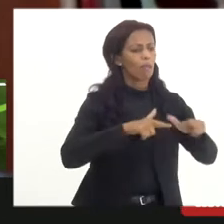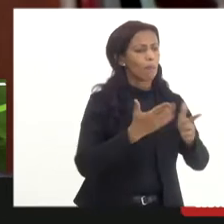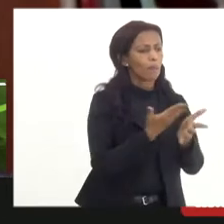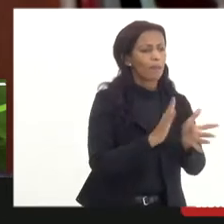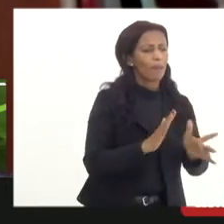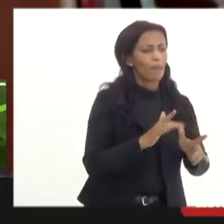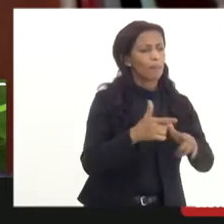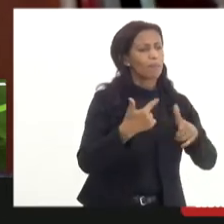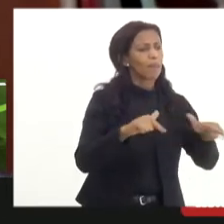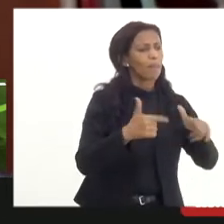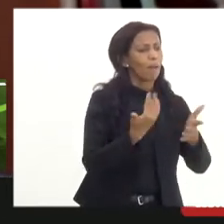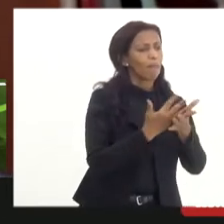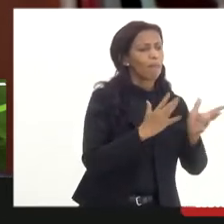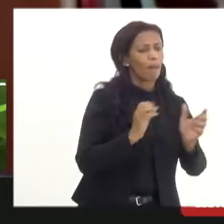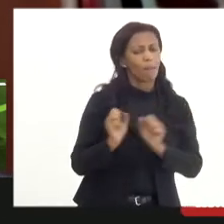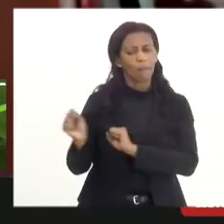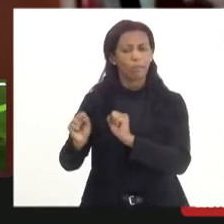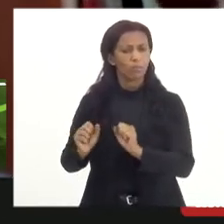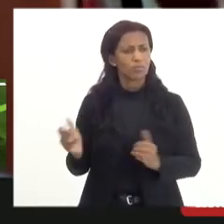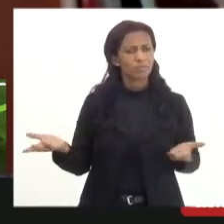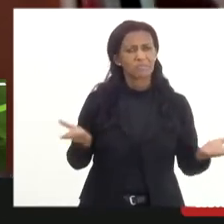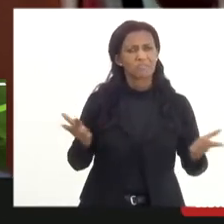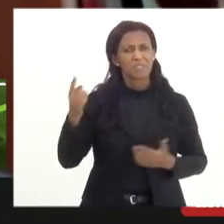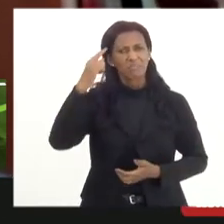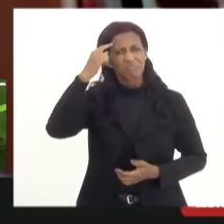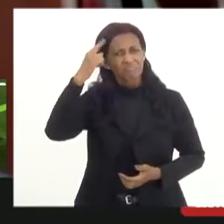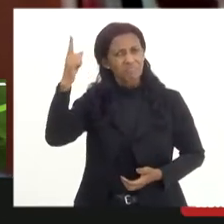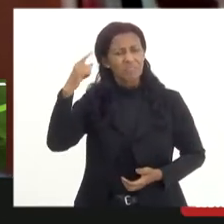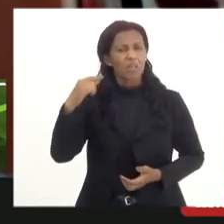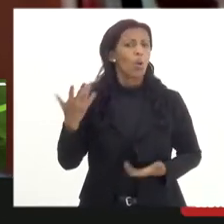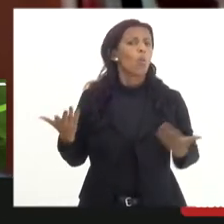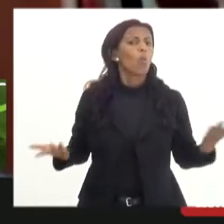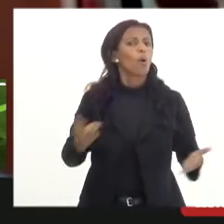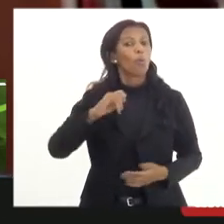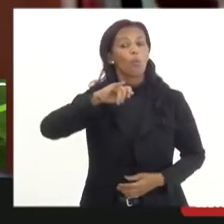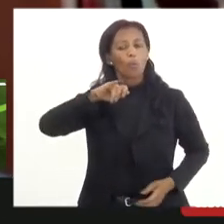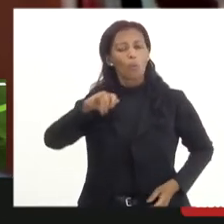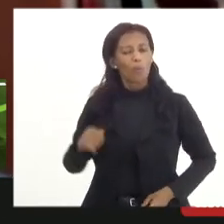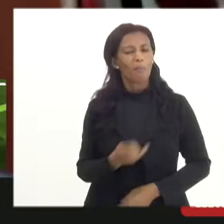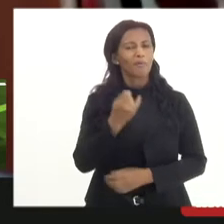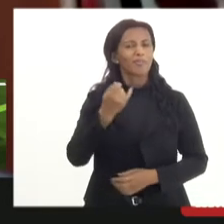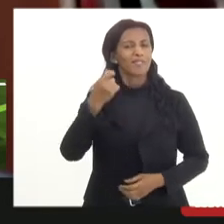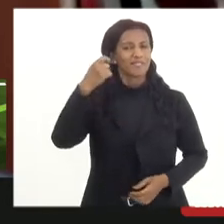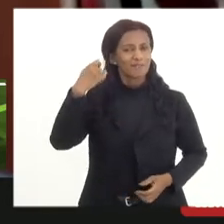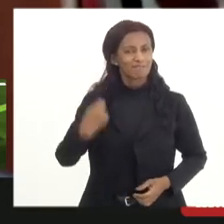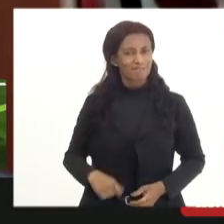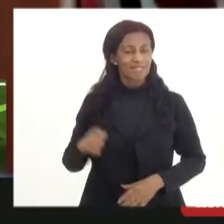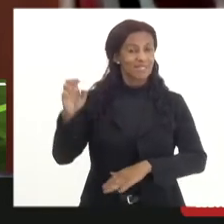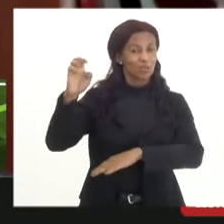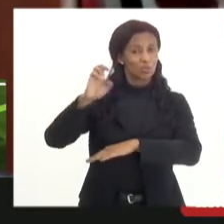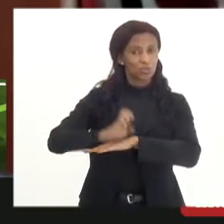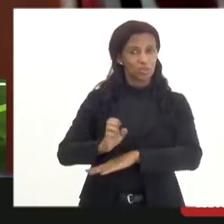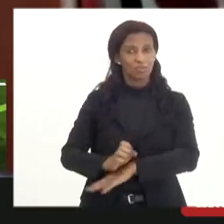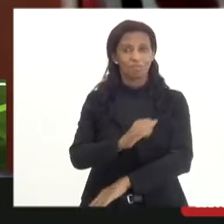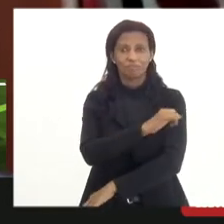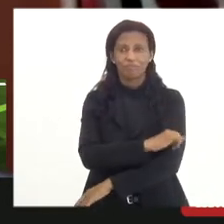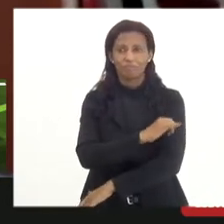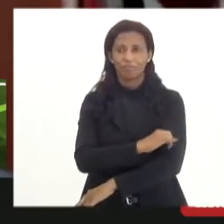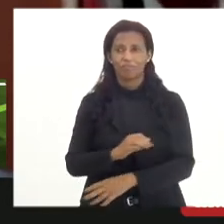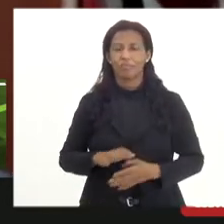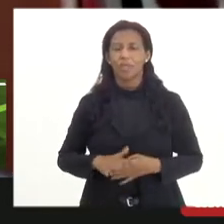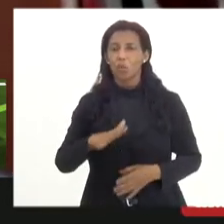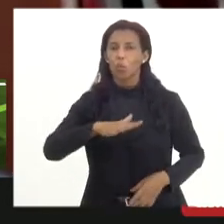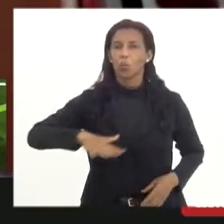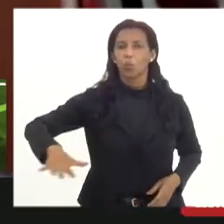Então, a gente pensar então, quais são as oportunidades, né? Para o Estado do Rio de Janeiro, no campo